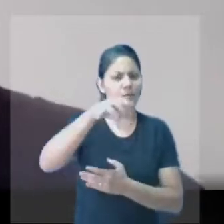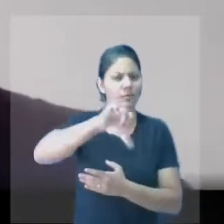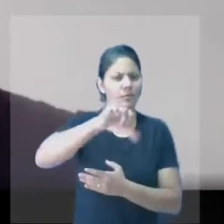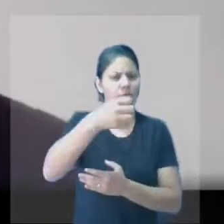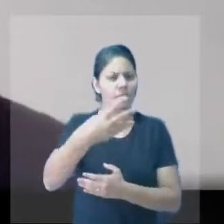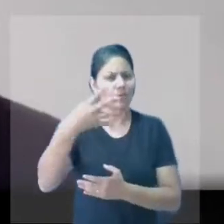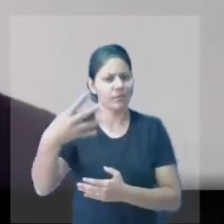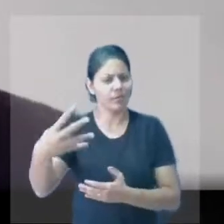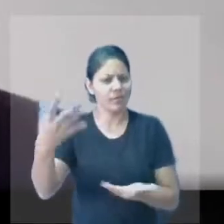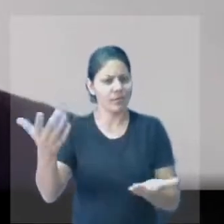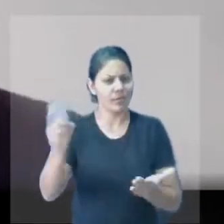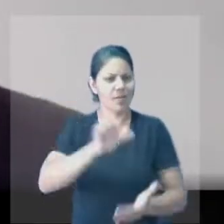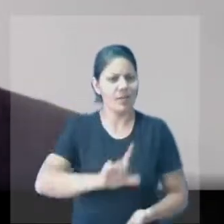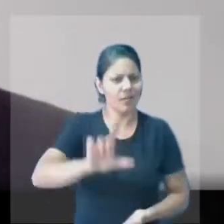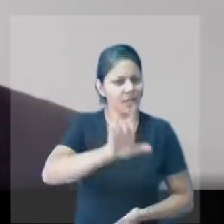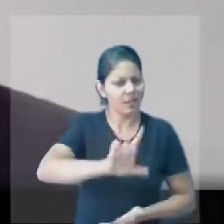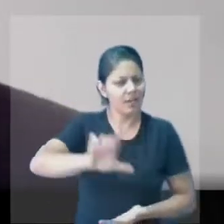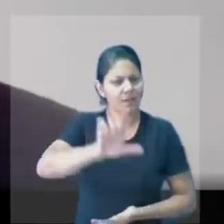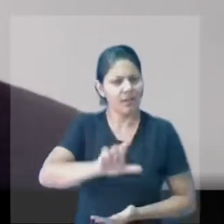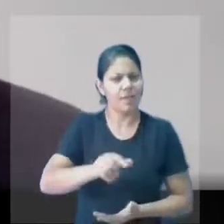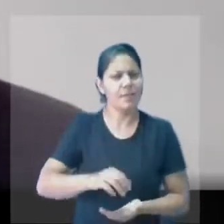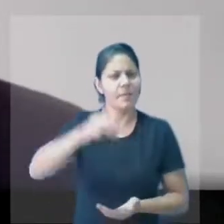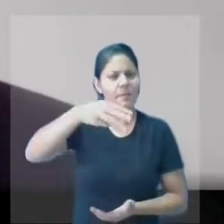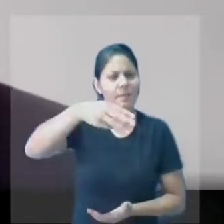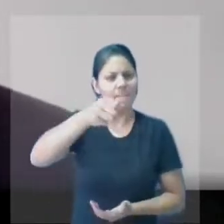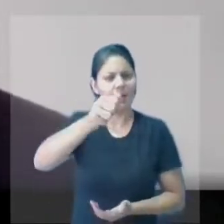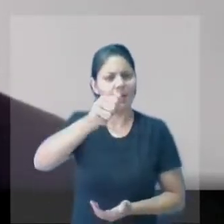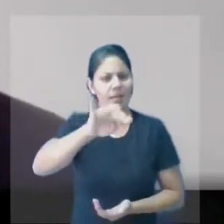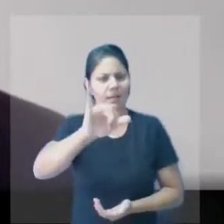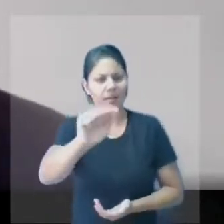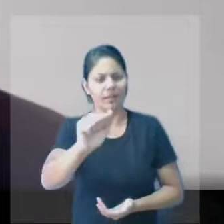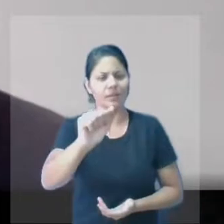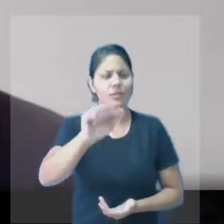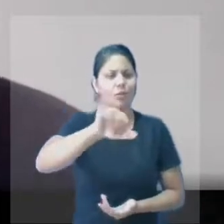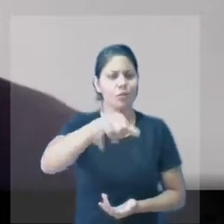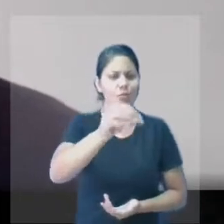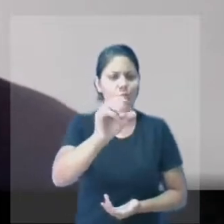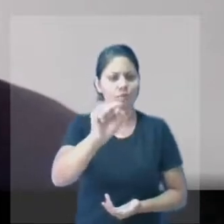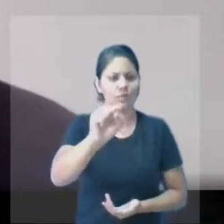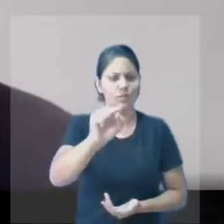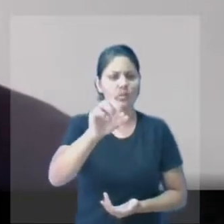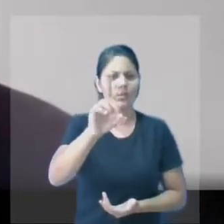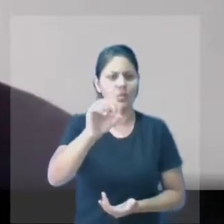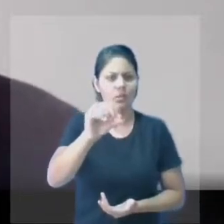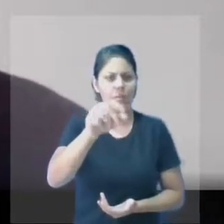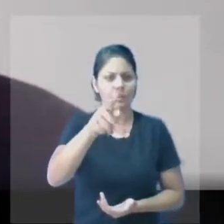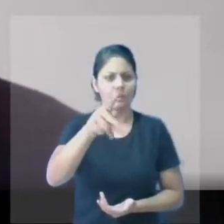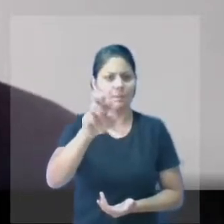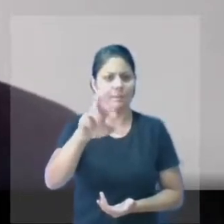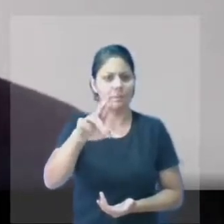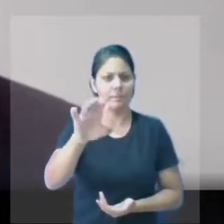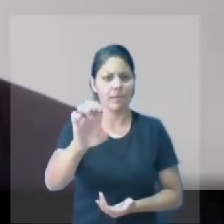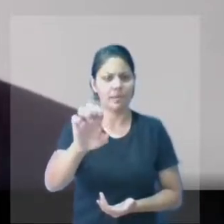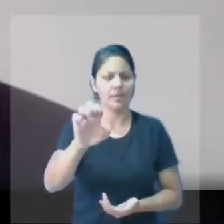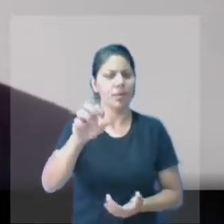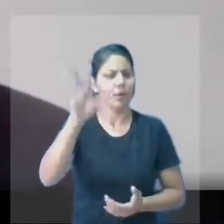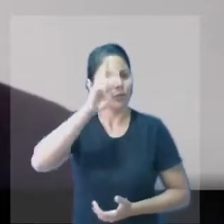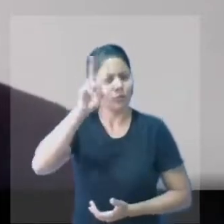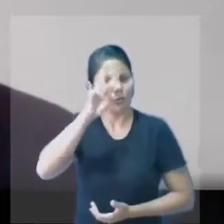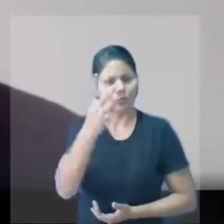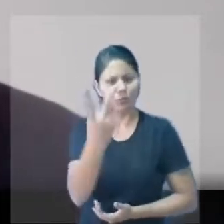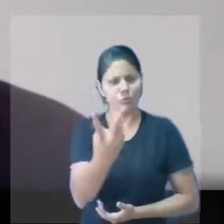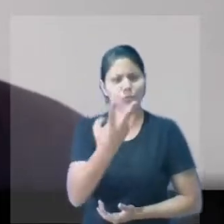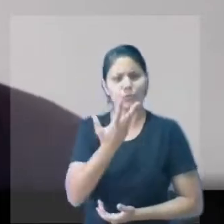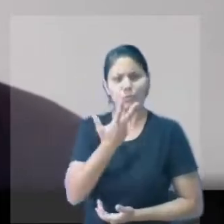obra literária de Maria José Dupré, que conta a história de dois meninos, provavelmente de 14, 12